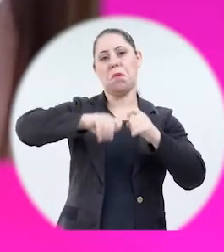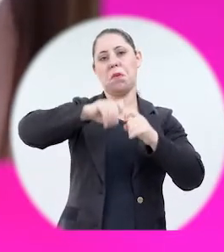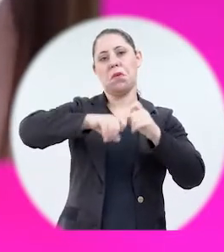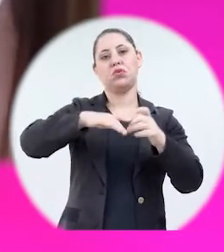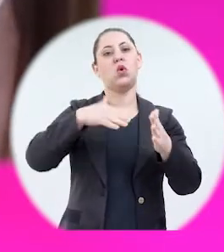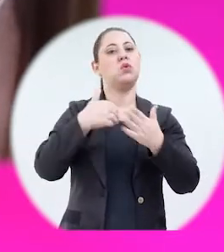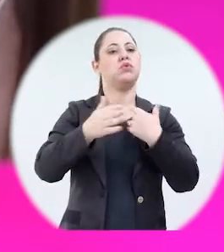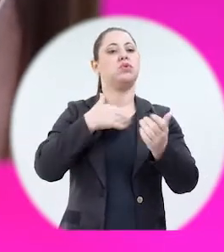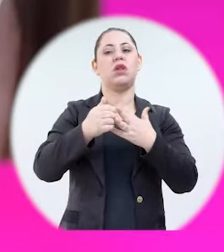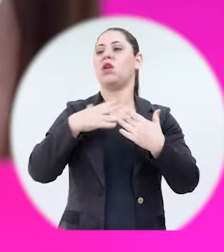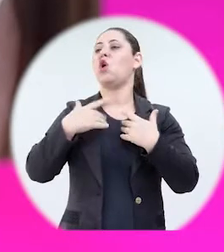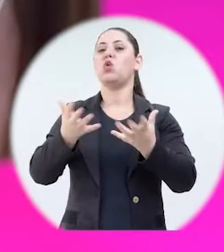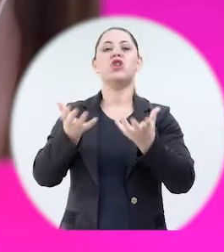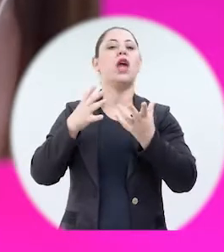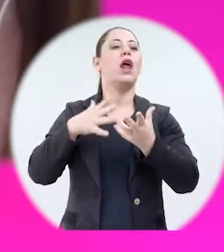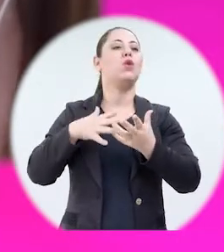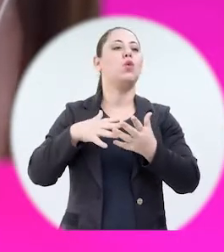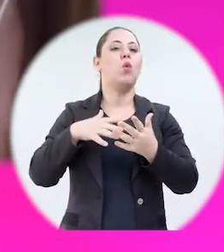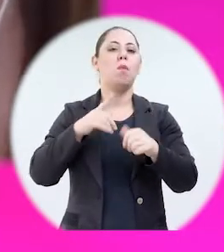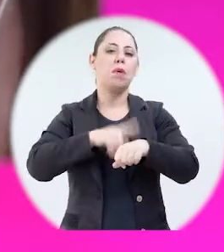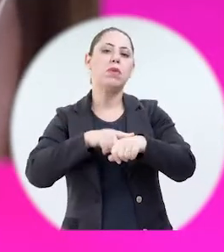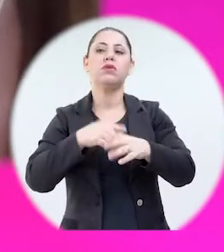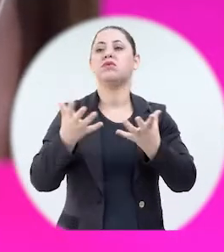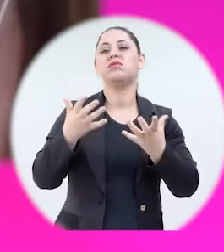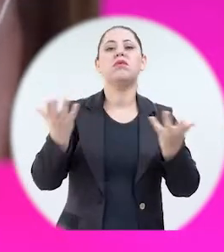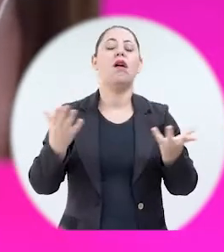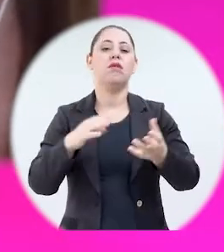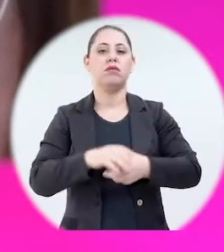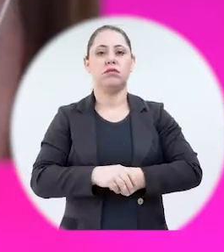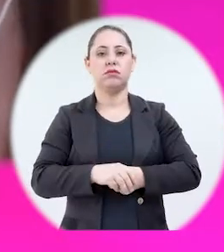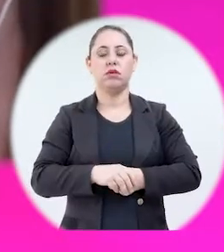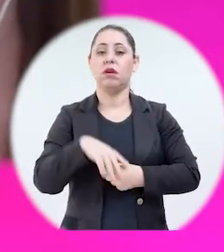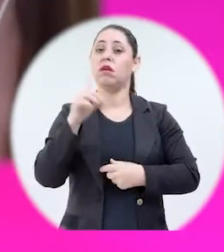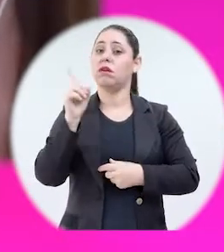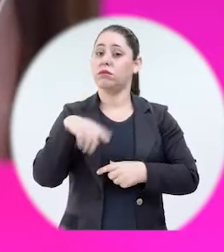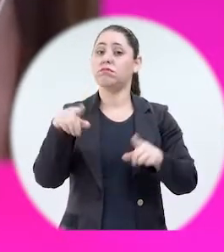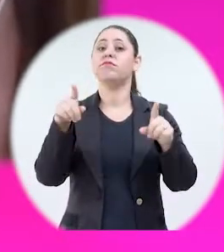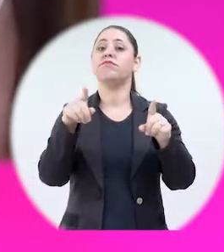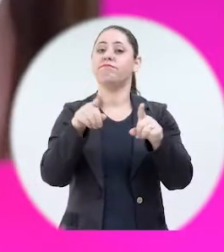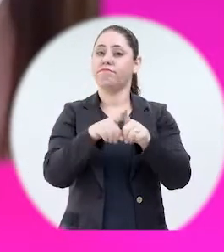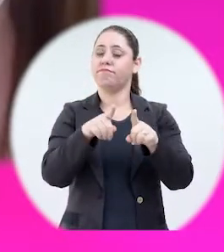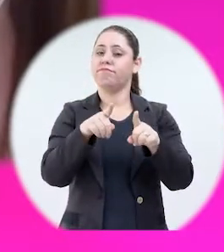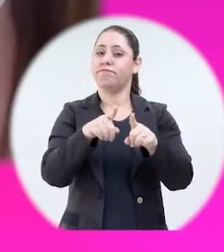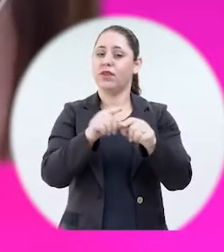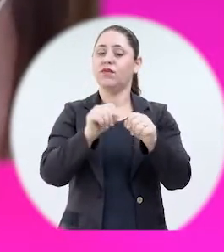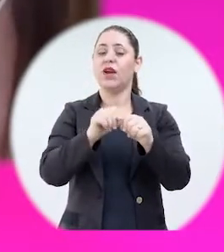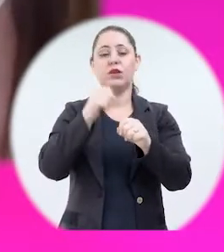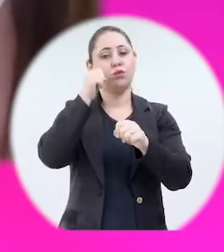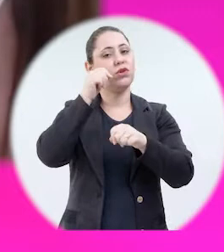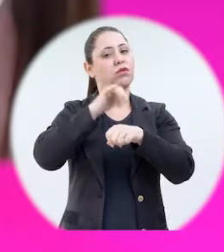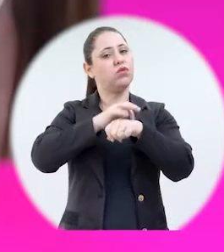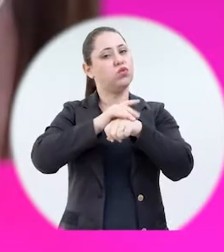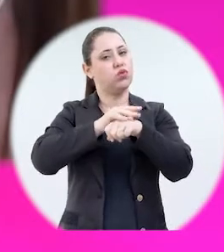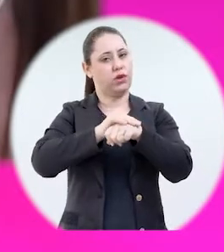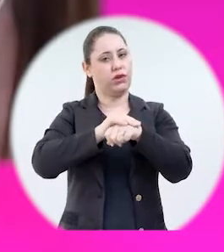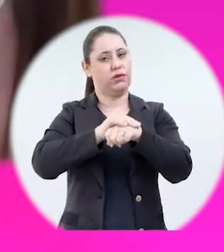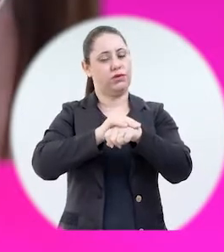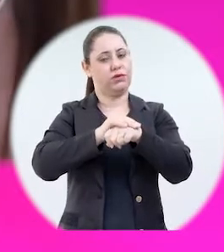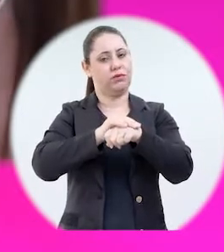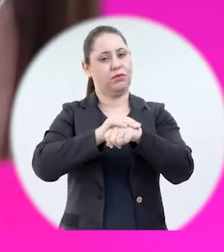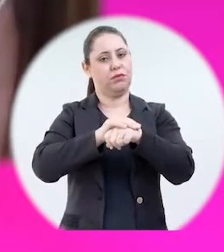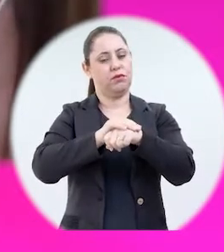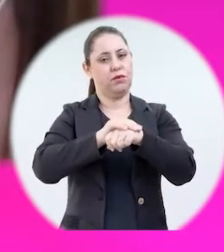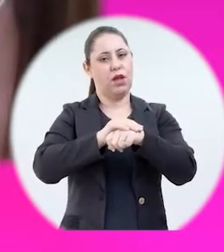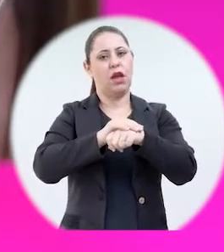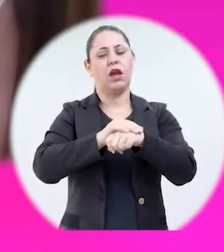de manter relação sexual com quem eu quiser, quando eu quiser, Então, isso também adoece as mulheres. A gente estava comentando um